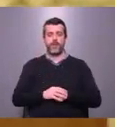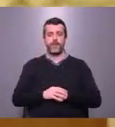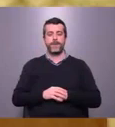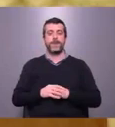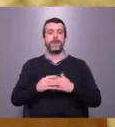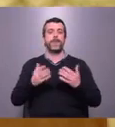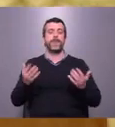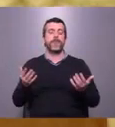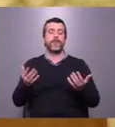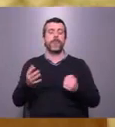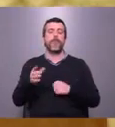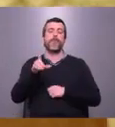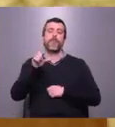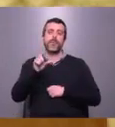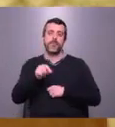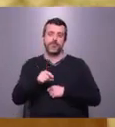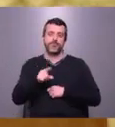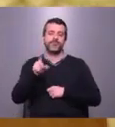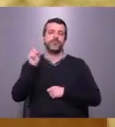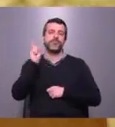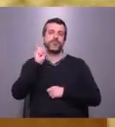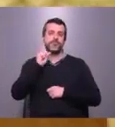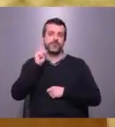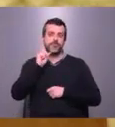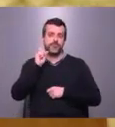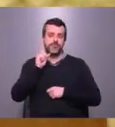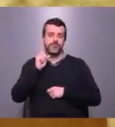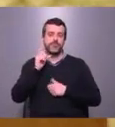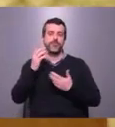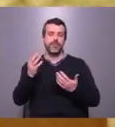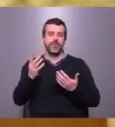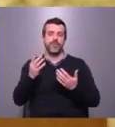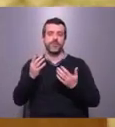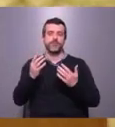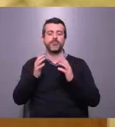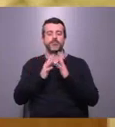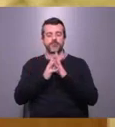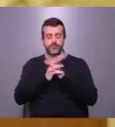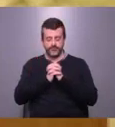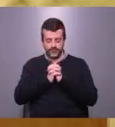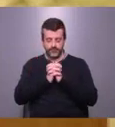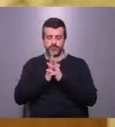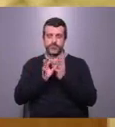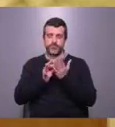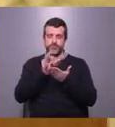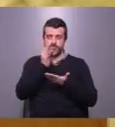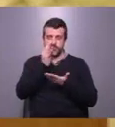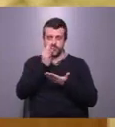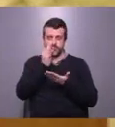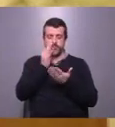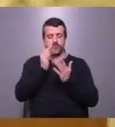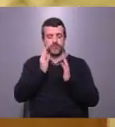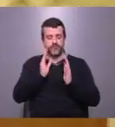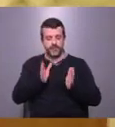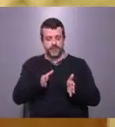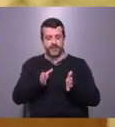Não podemos terminar esta solene ação de graças que é a Eucaristia sem tomarmos